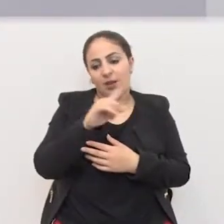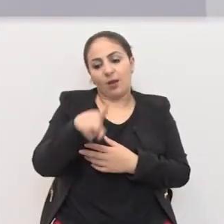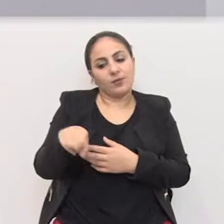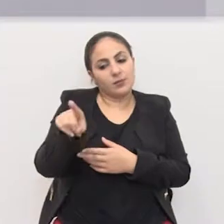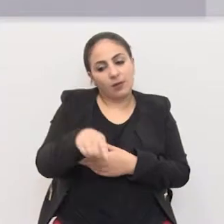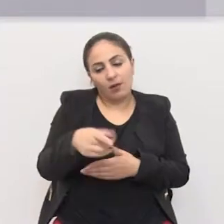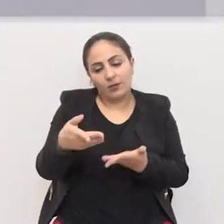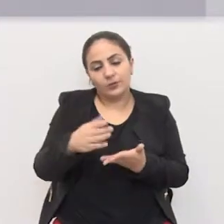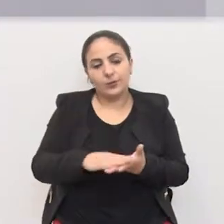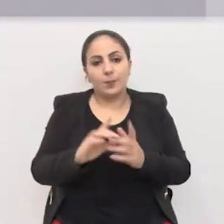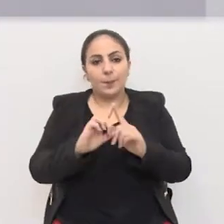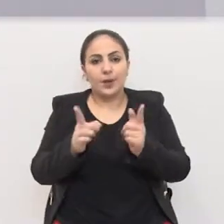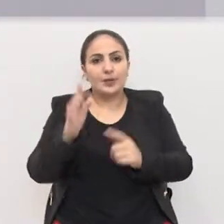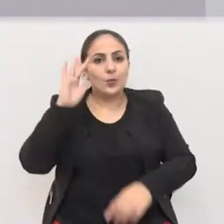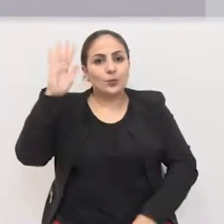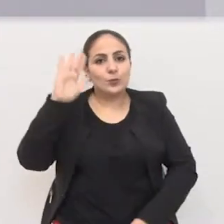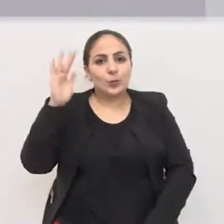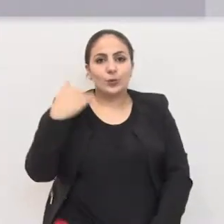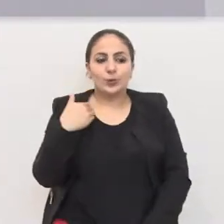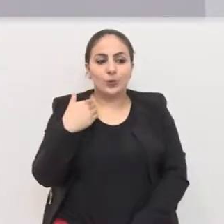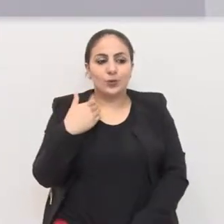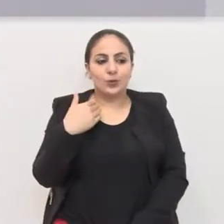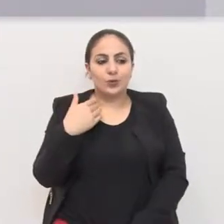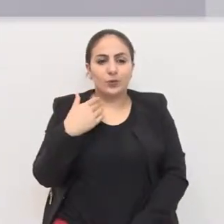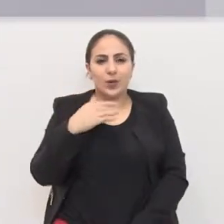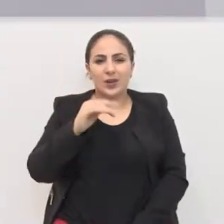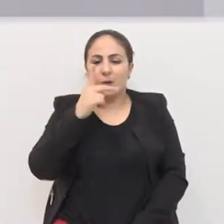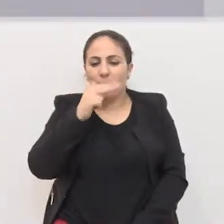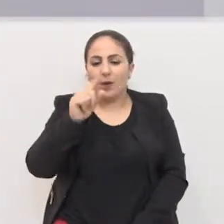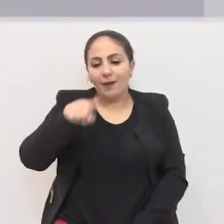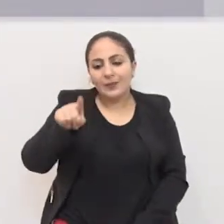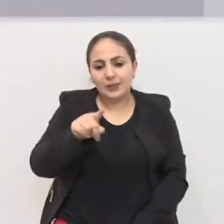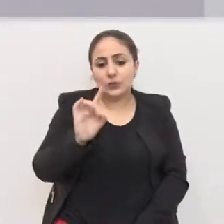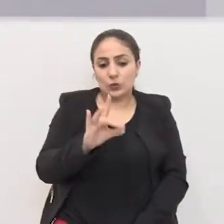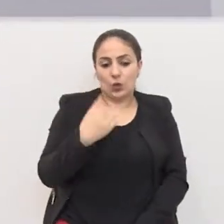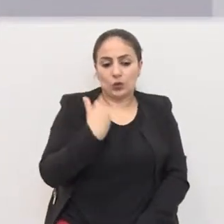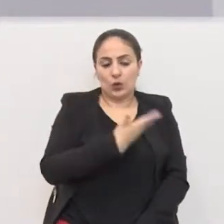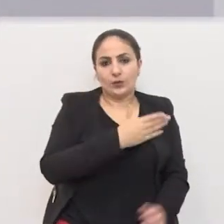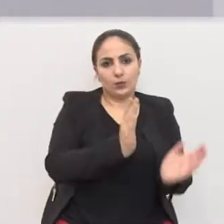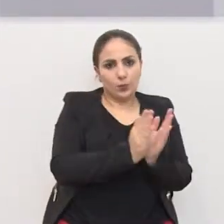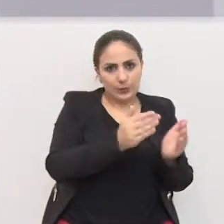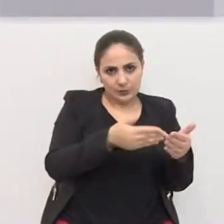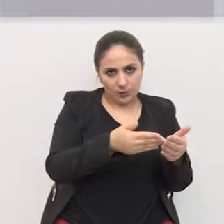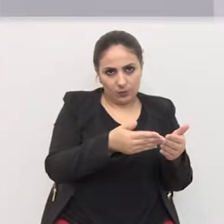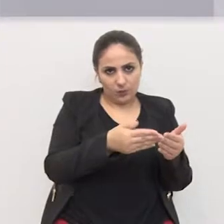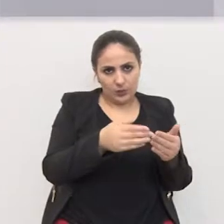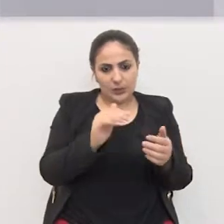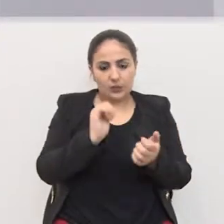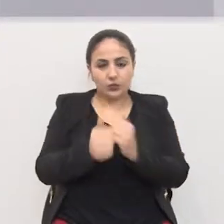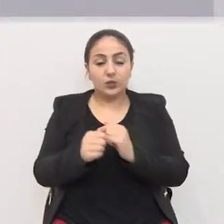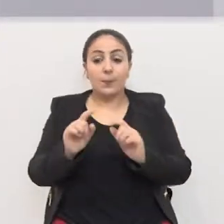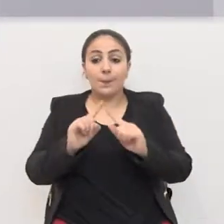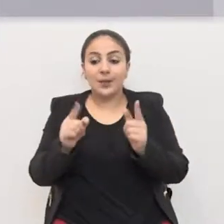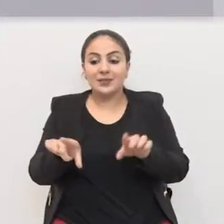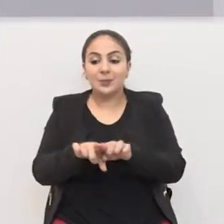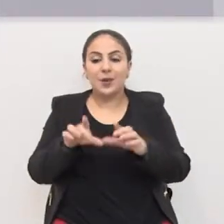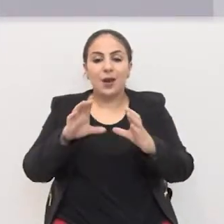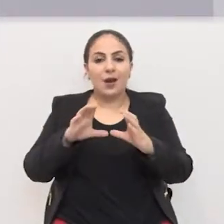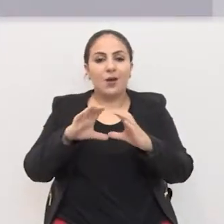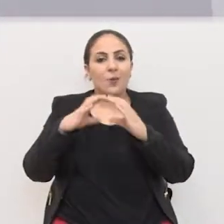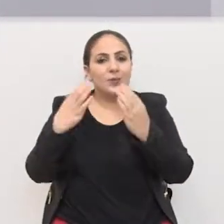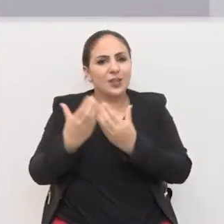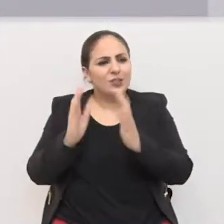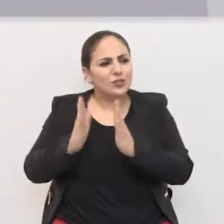quadra. Então isso que a gente, isso foi um sonho que foi retirado não só de nós, direção e jogadores, e sim da comunidade